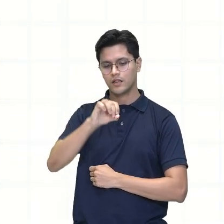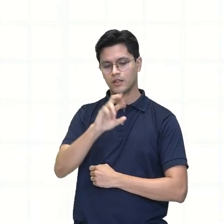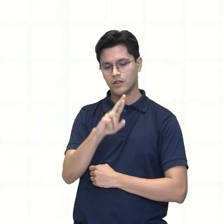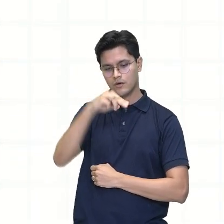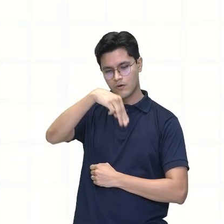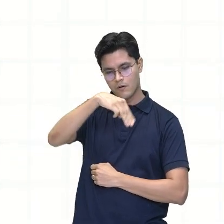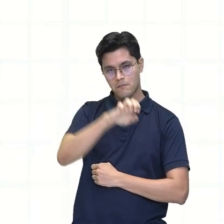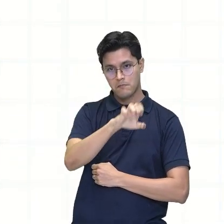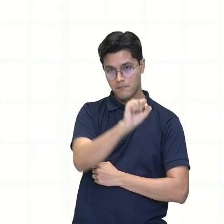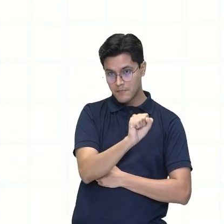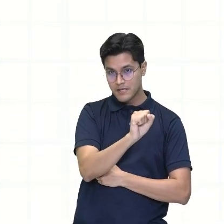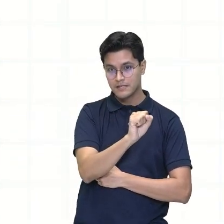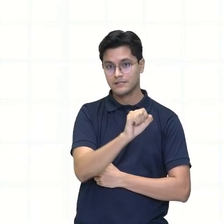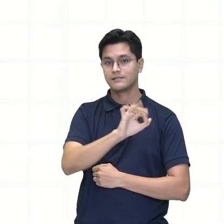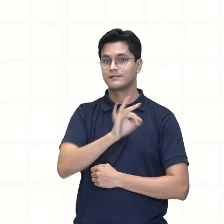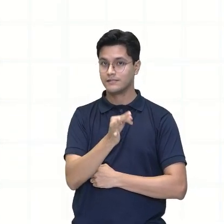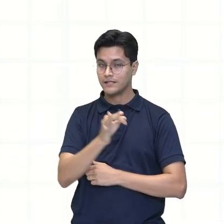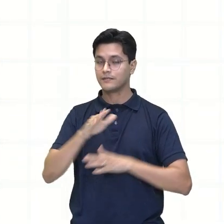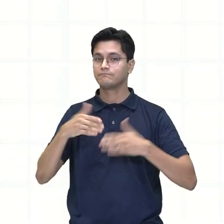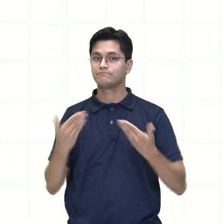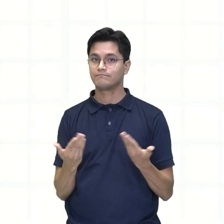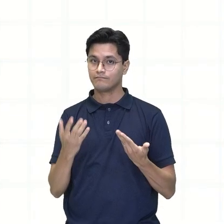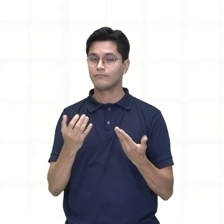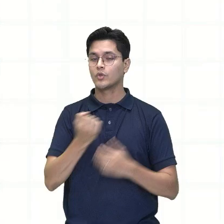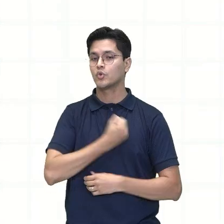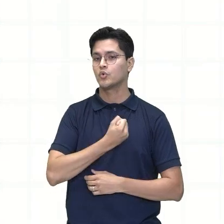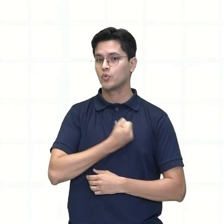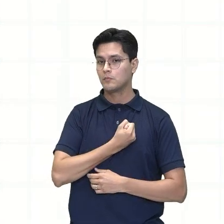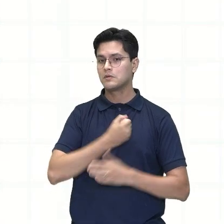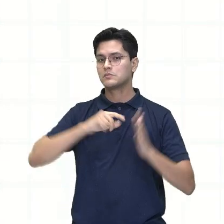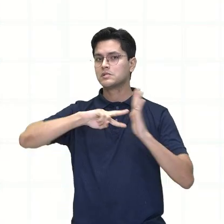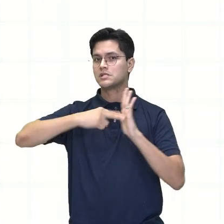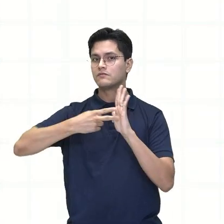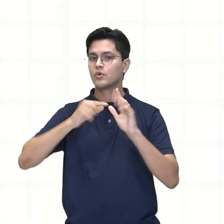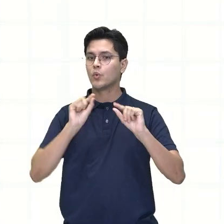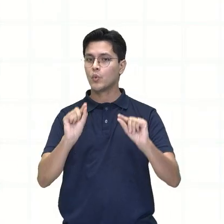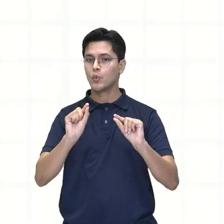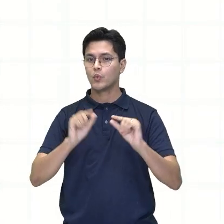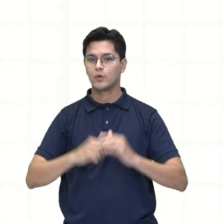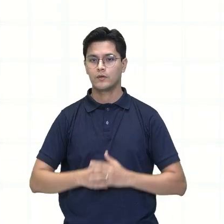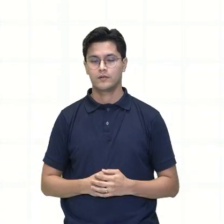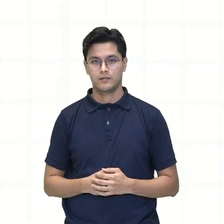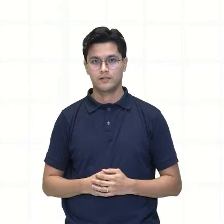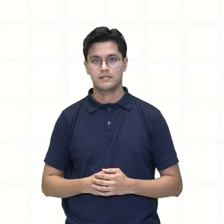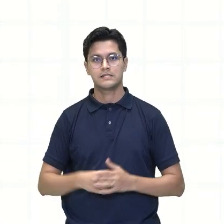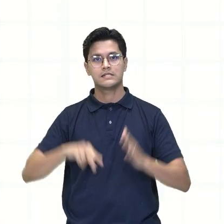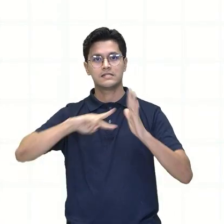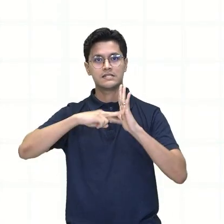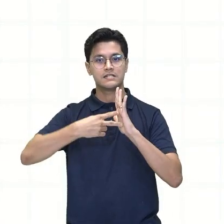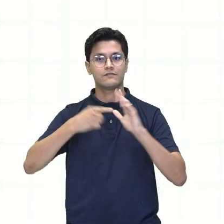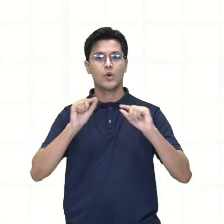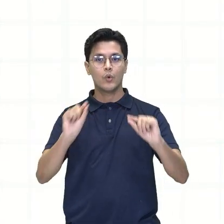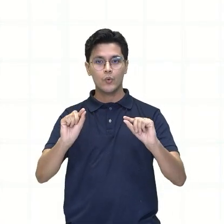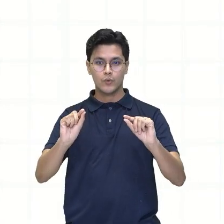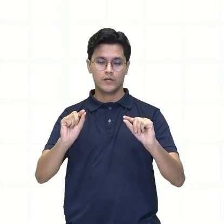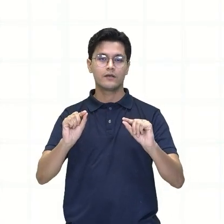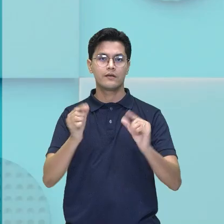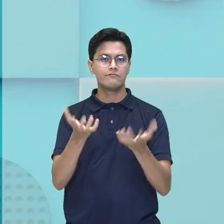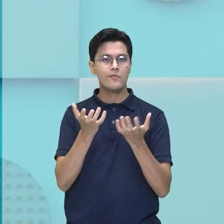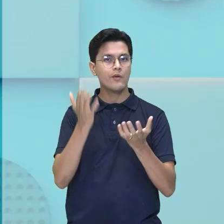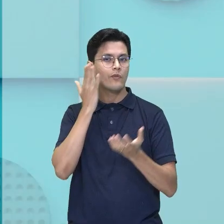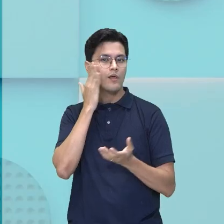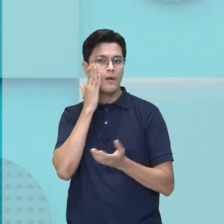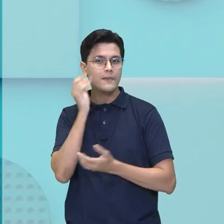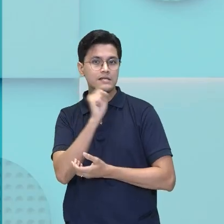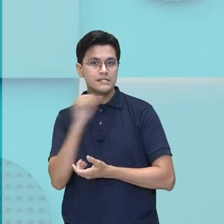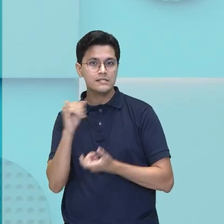Então, numeral, quando eu falo a flexão, eu quero dizer, flexão de número, significa que eu quero saber se o